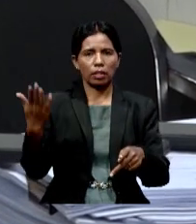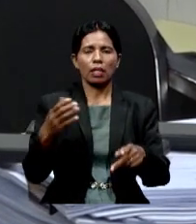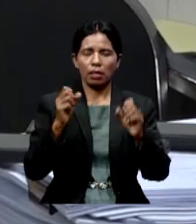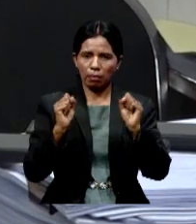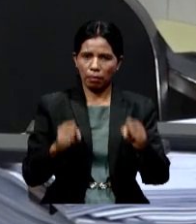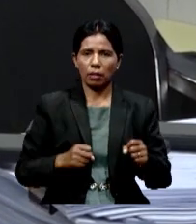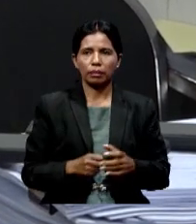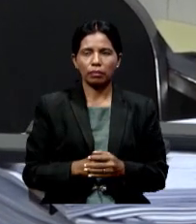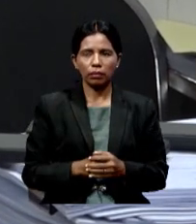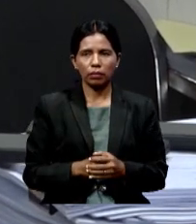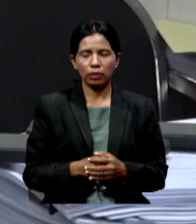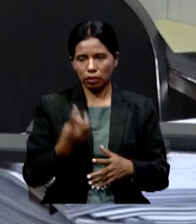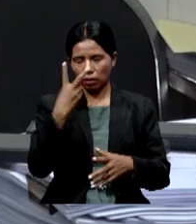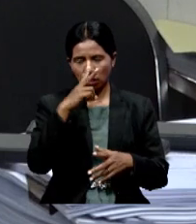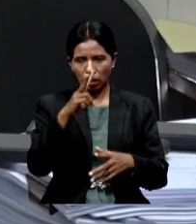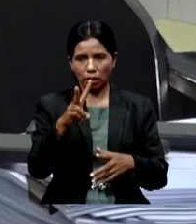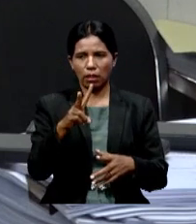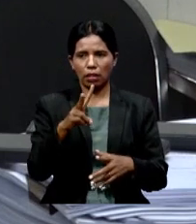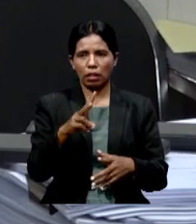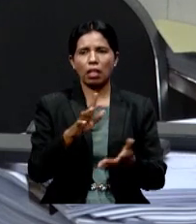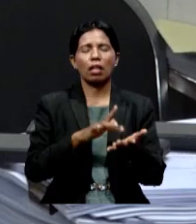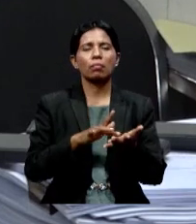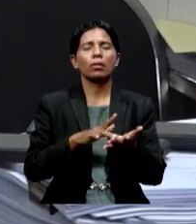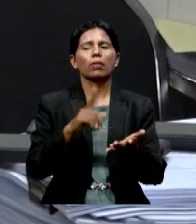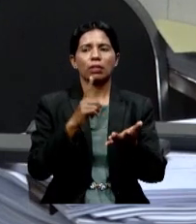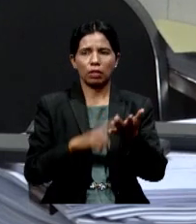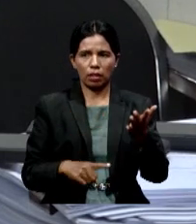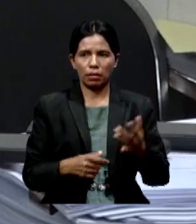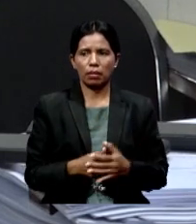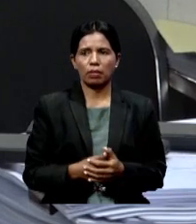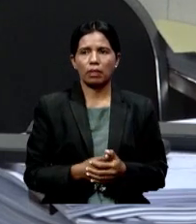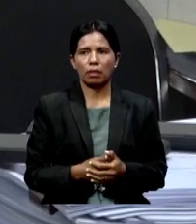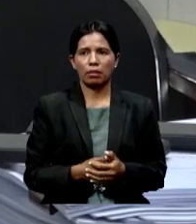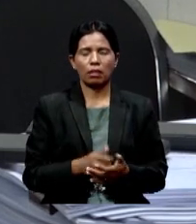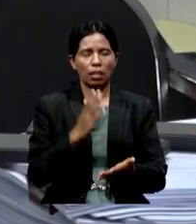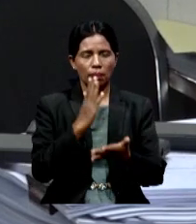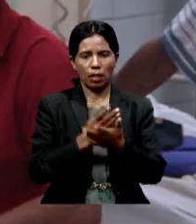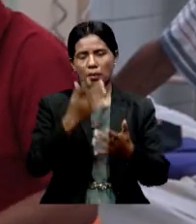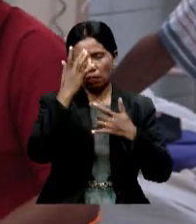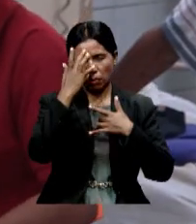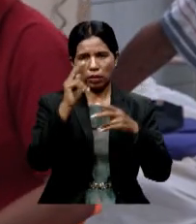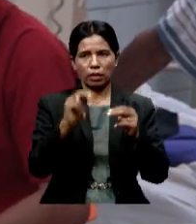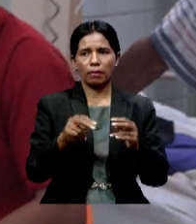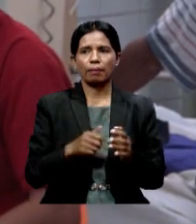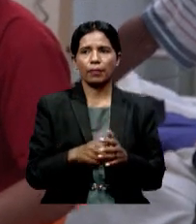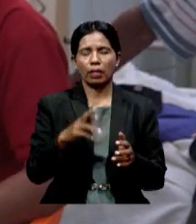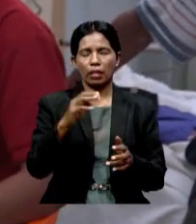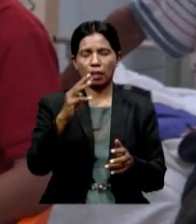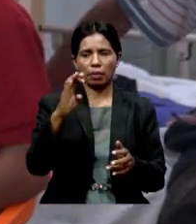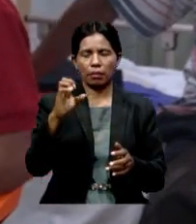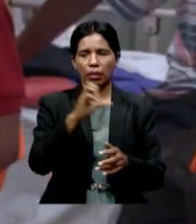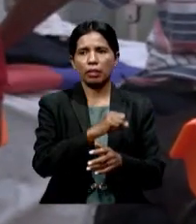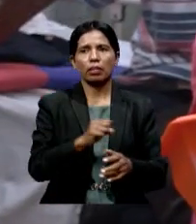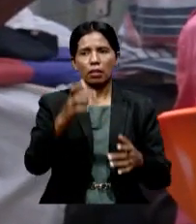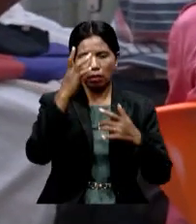ona atu hare ai moru saida maka bele combate pamora sidane. Rabies macmoras